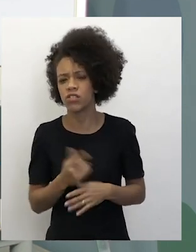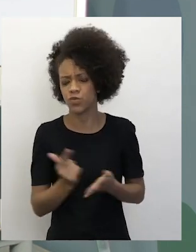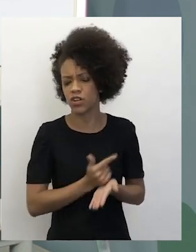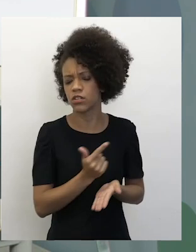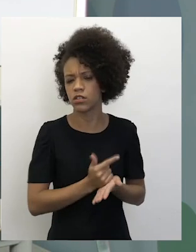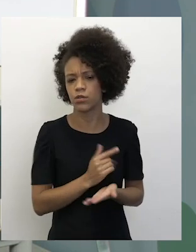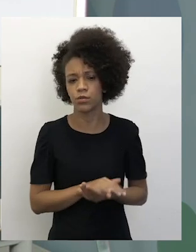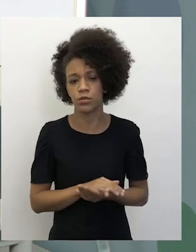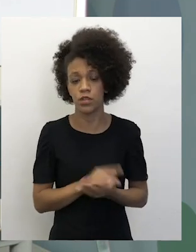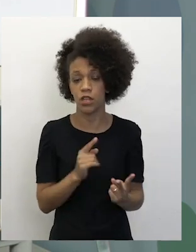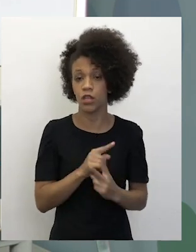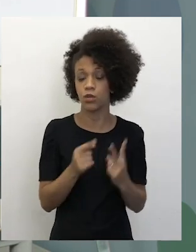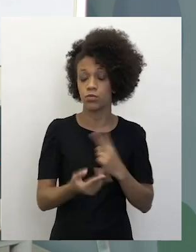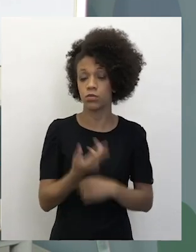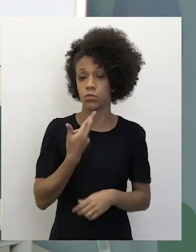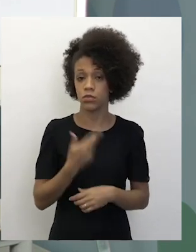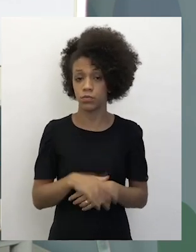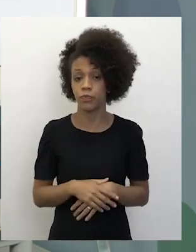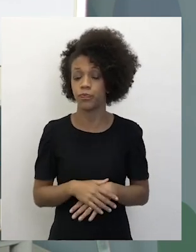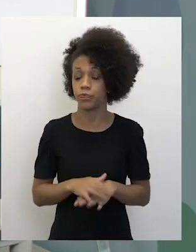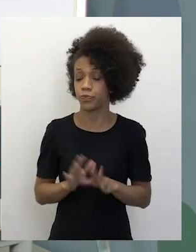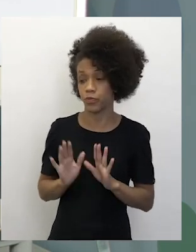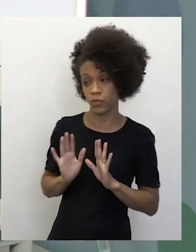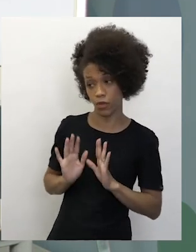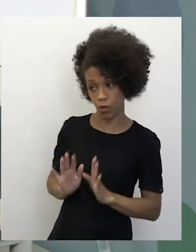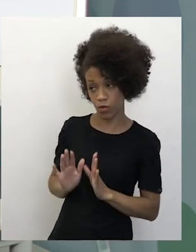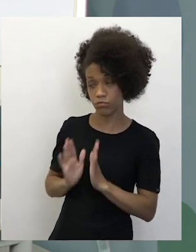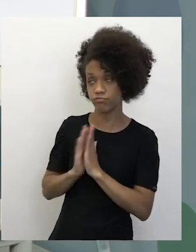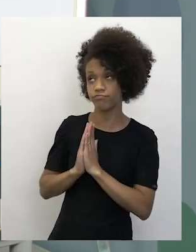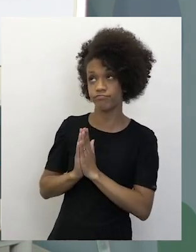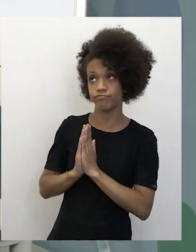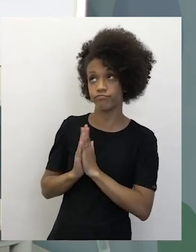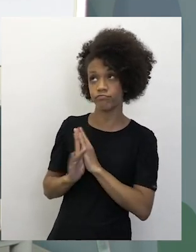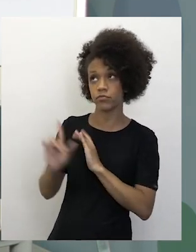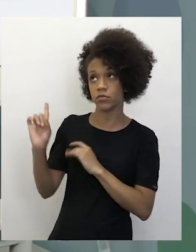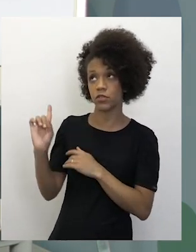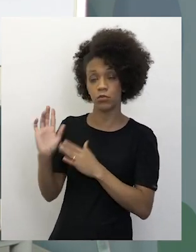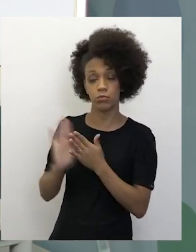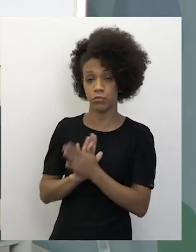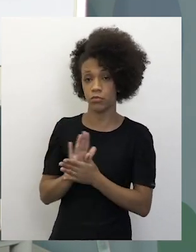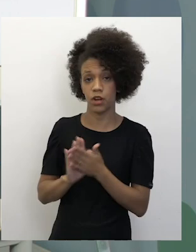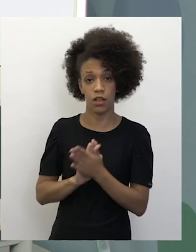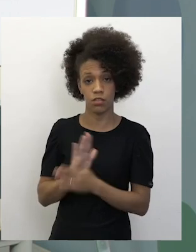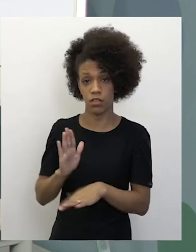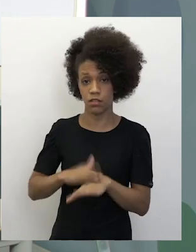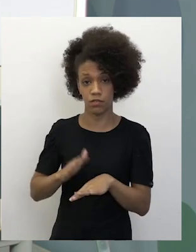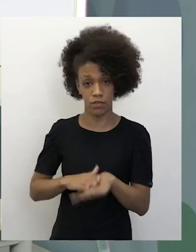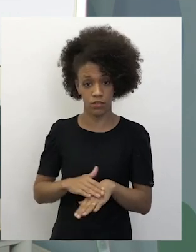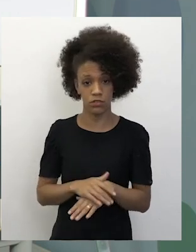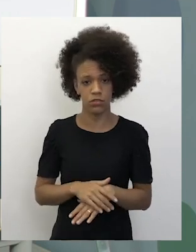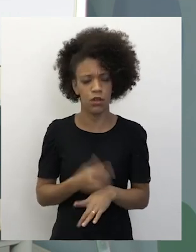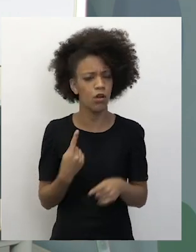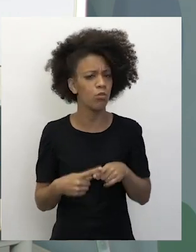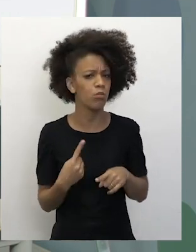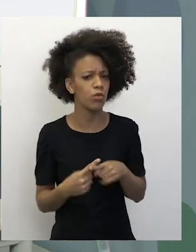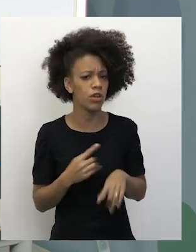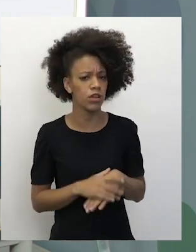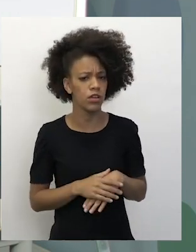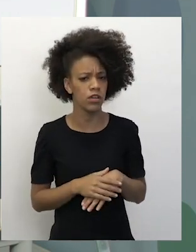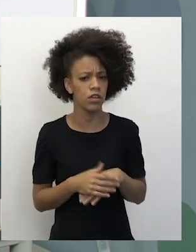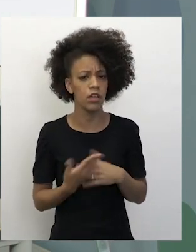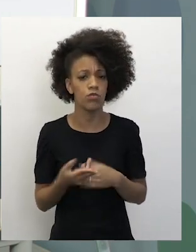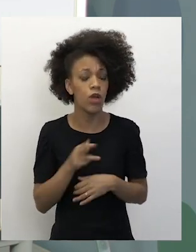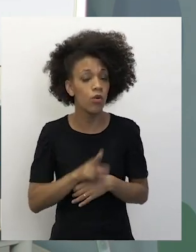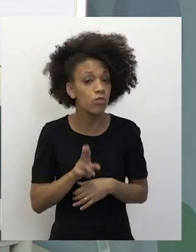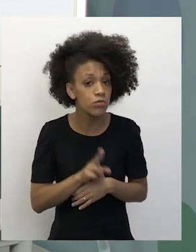um deles responder assim respondeu assim olha Graças a Deus não serve para nada então por quê Porque ela não tem